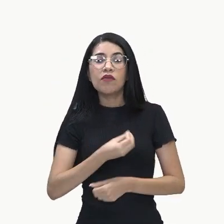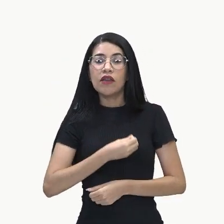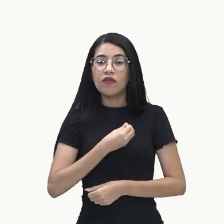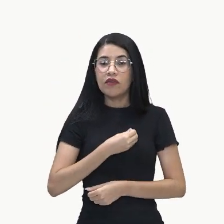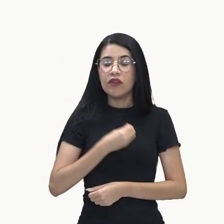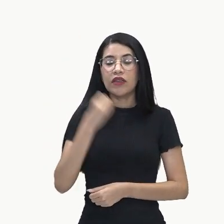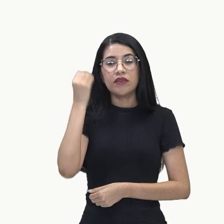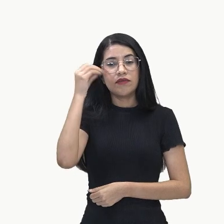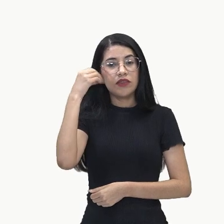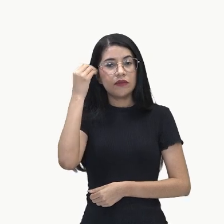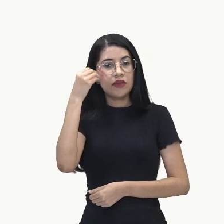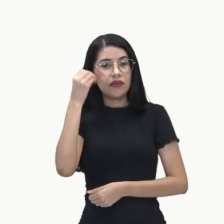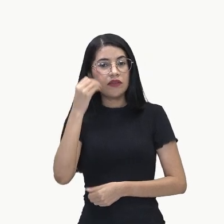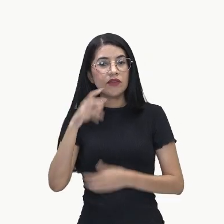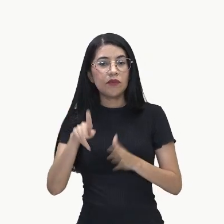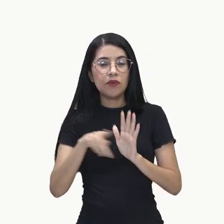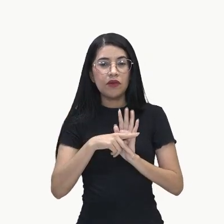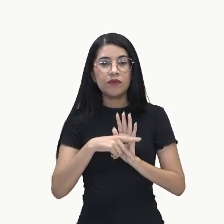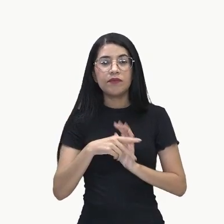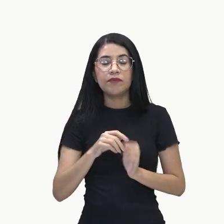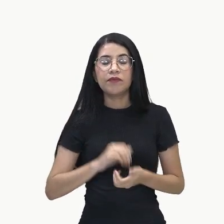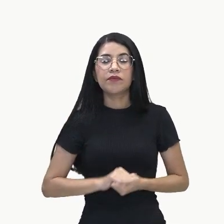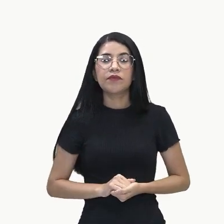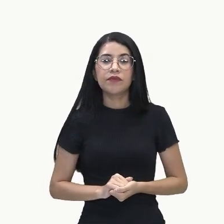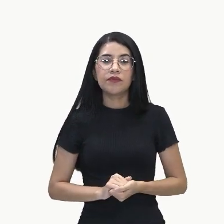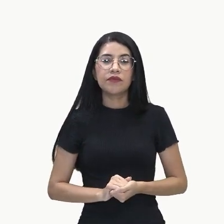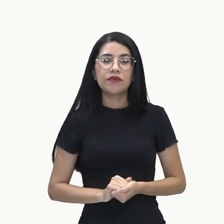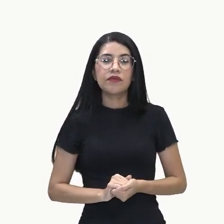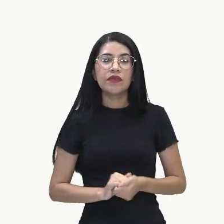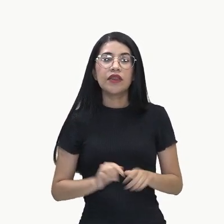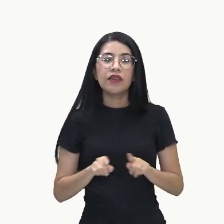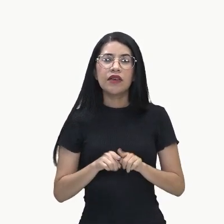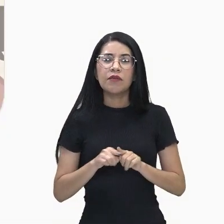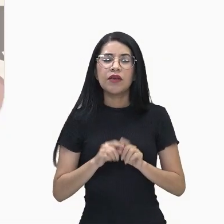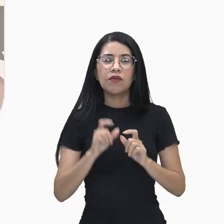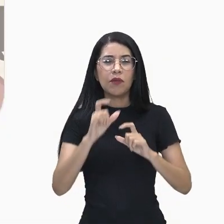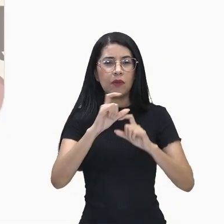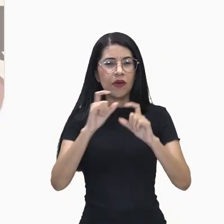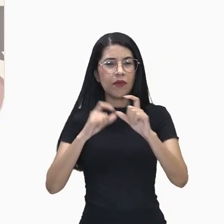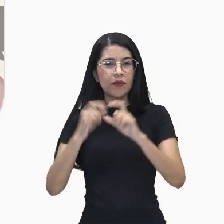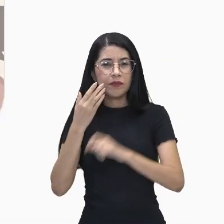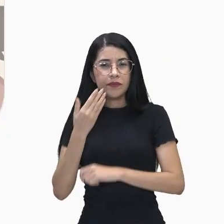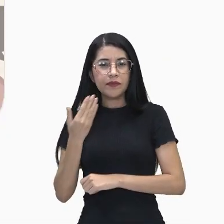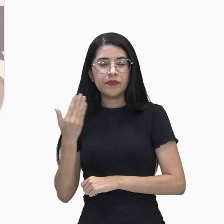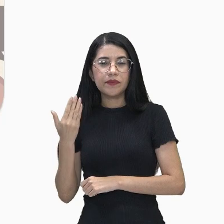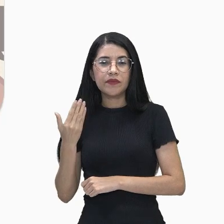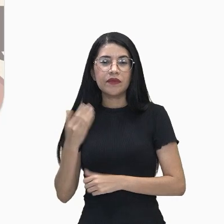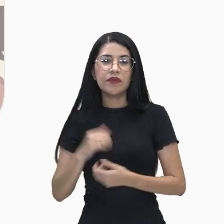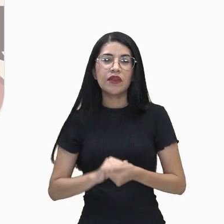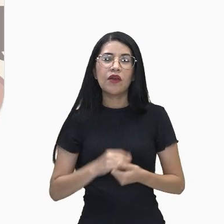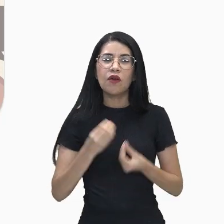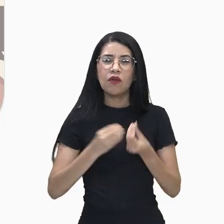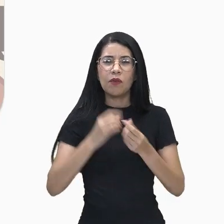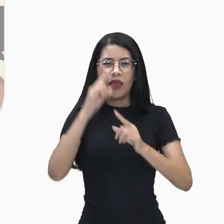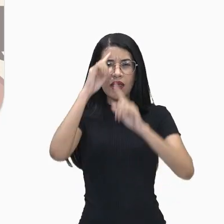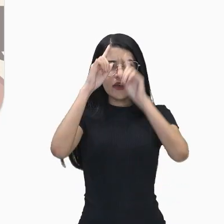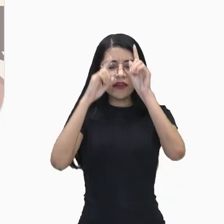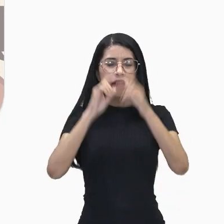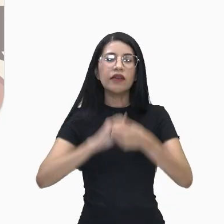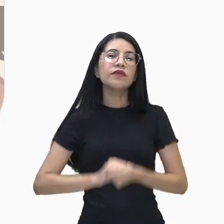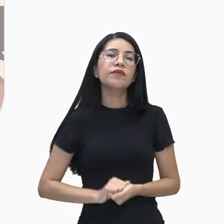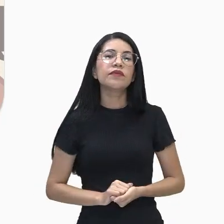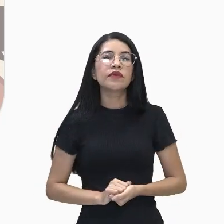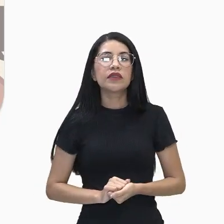sua vivência. Tá bom? Trouxe até uma charge aí para mostrar um pouquinho para vocês essa ideia aí, né? Estou fazendo os desenhos,